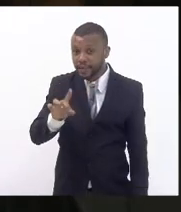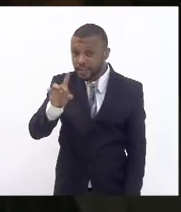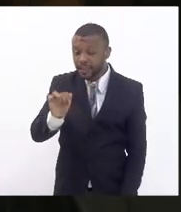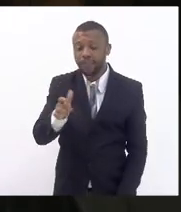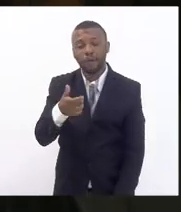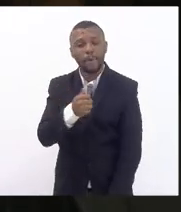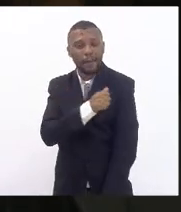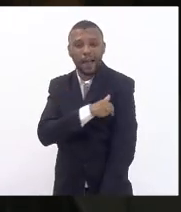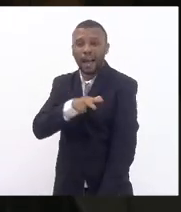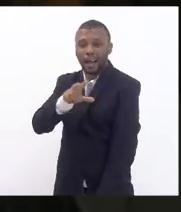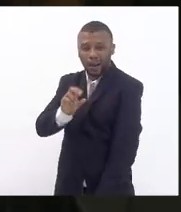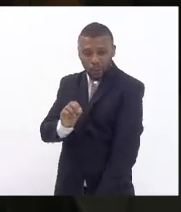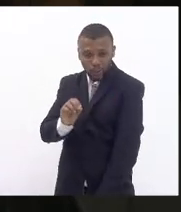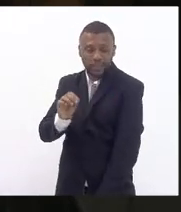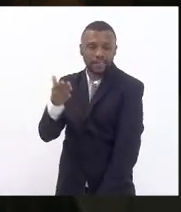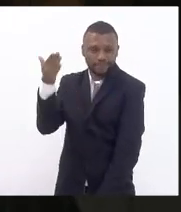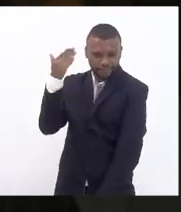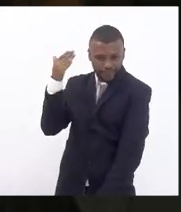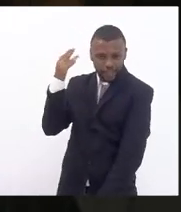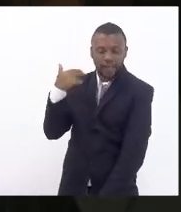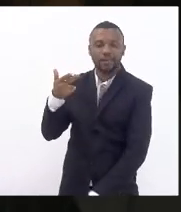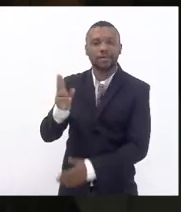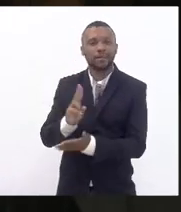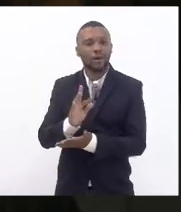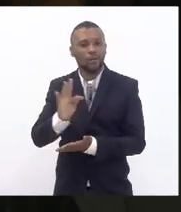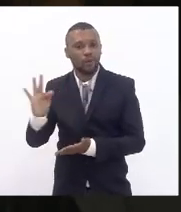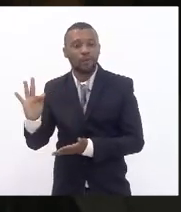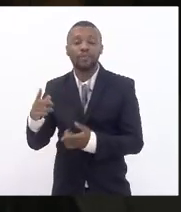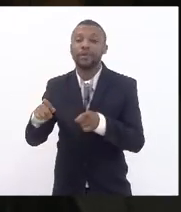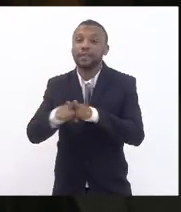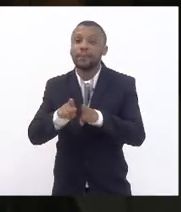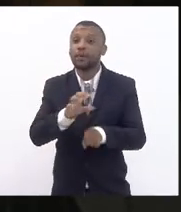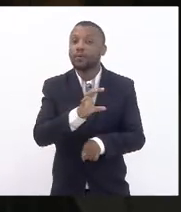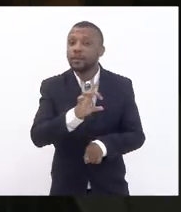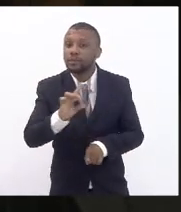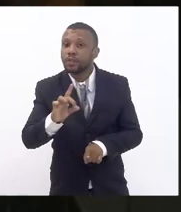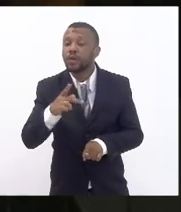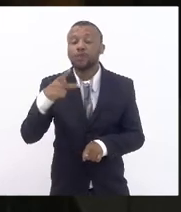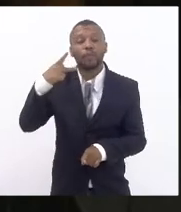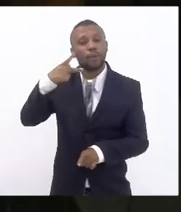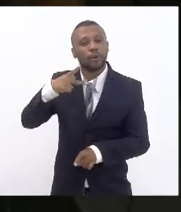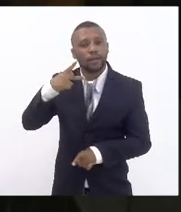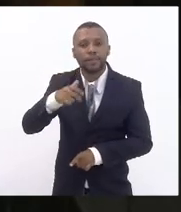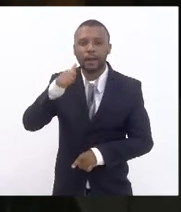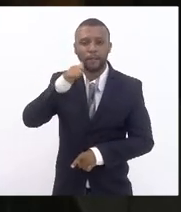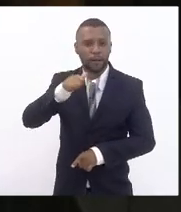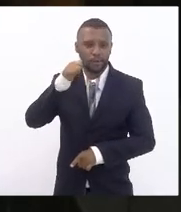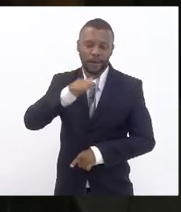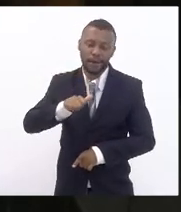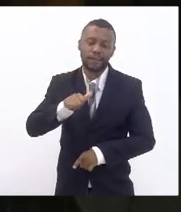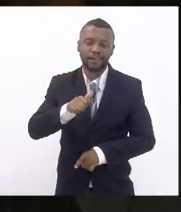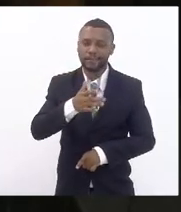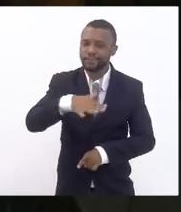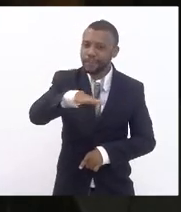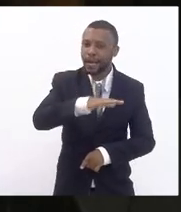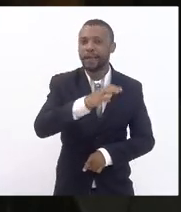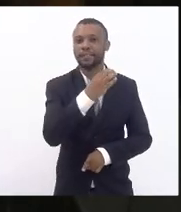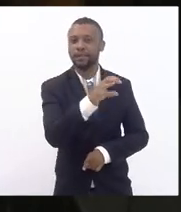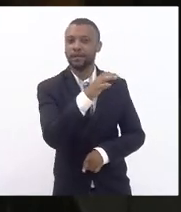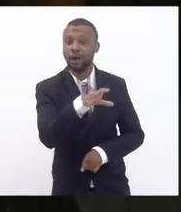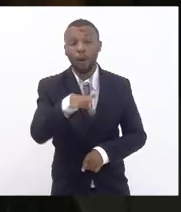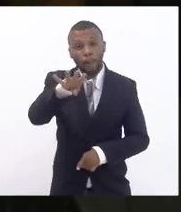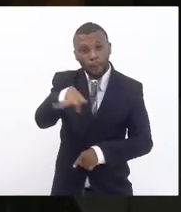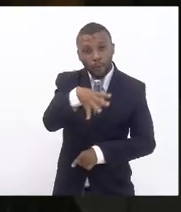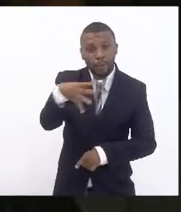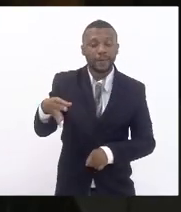minha querida amiga, e a coordenadora de políticas para as mulheres em Niterói. Então, uma abertura muito importante, com uma programação muito rica, não só no